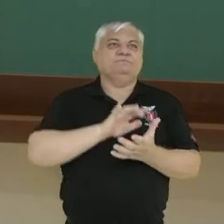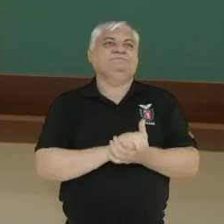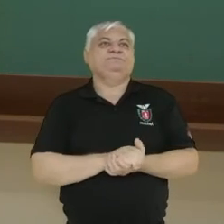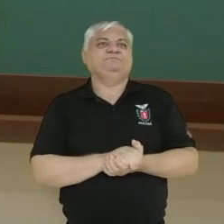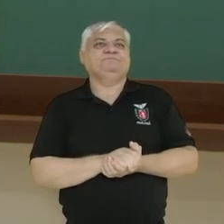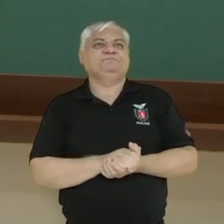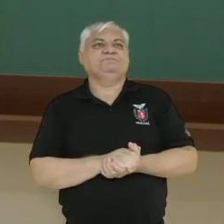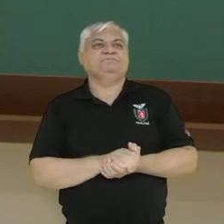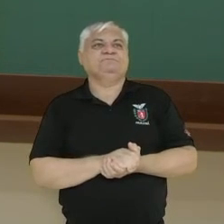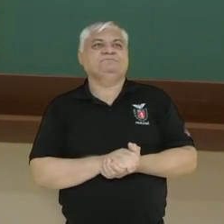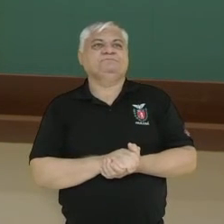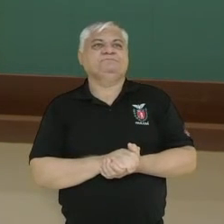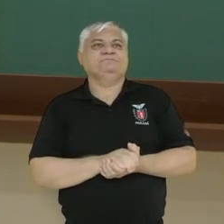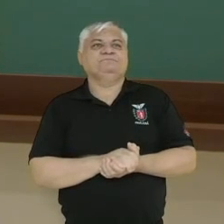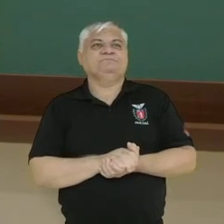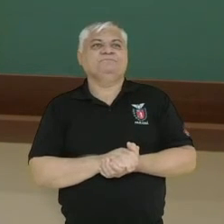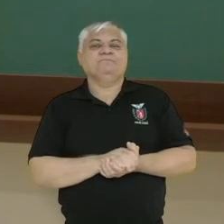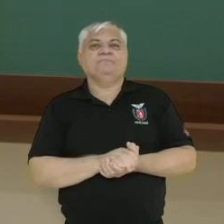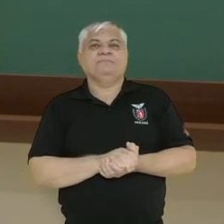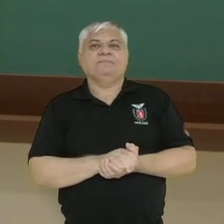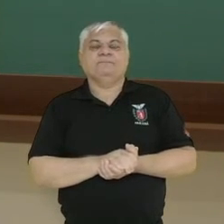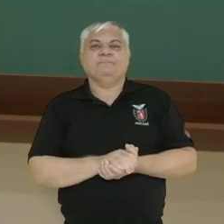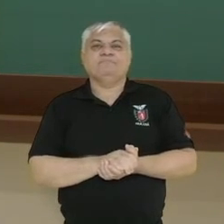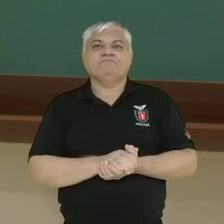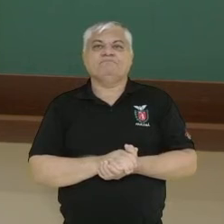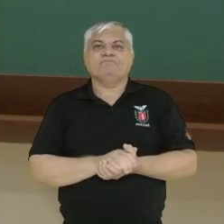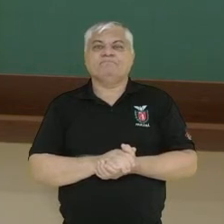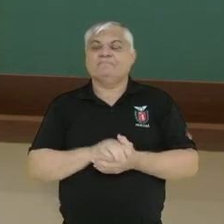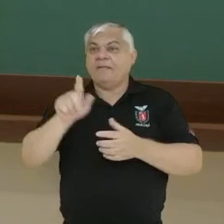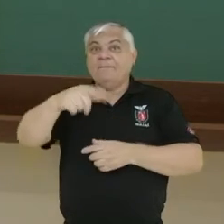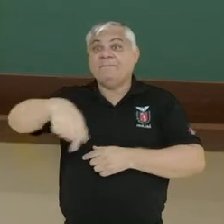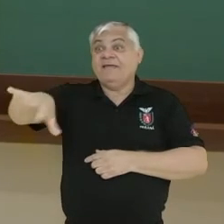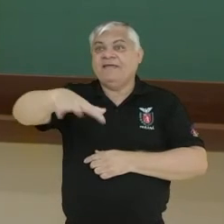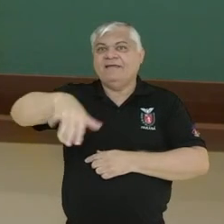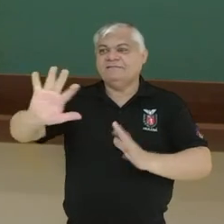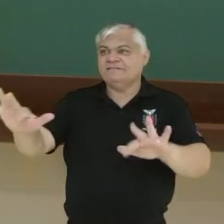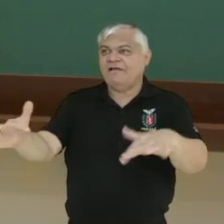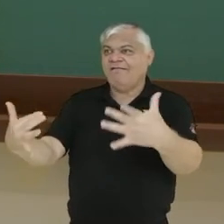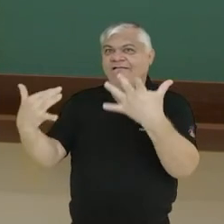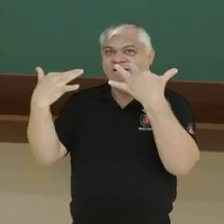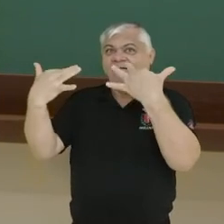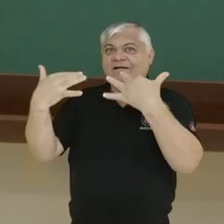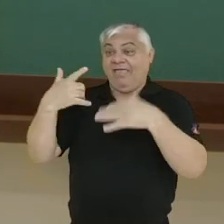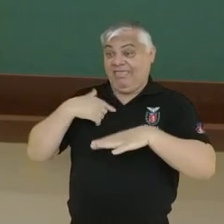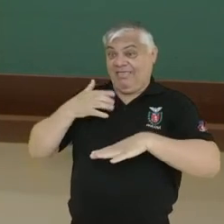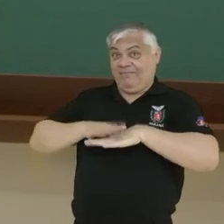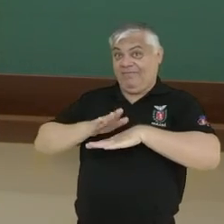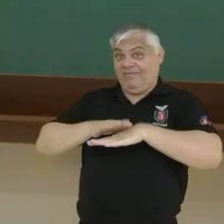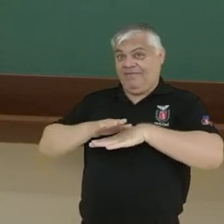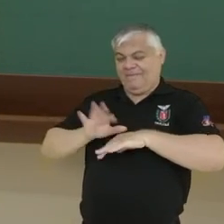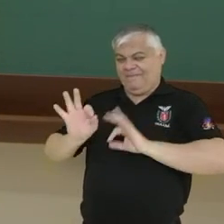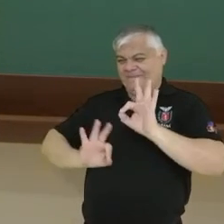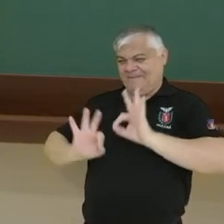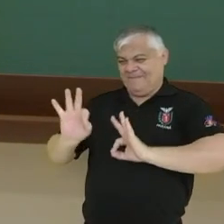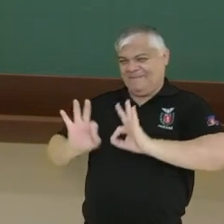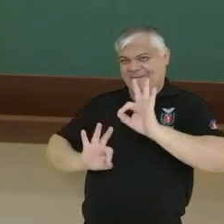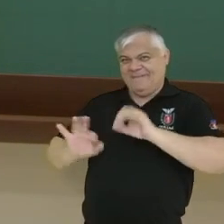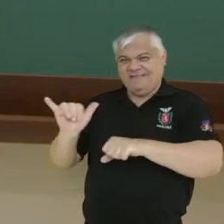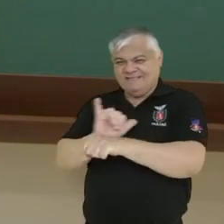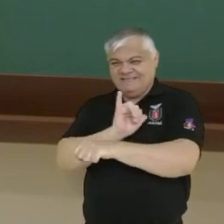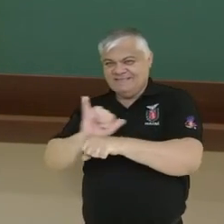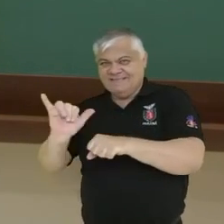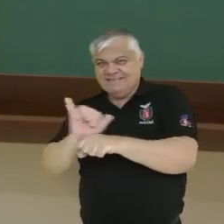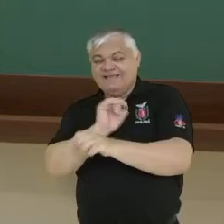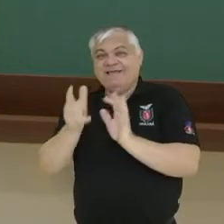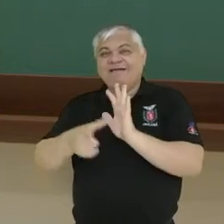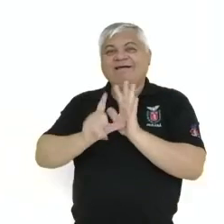último. Para atrair então a atenção do ouvinte, o contador precisa planejar com antecedência.